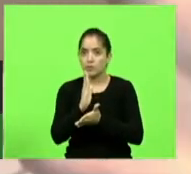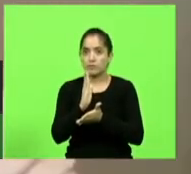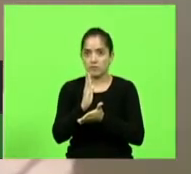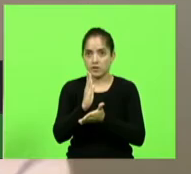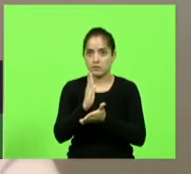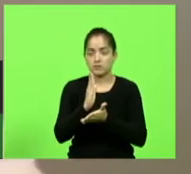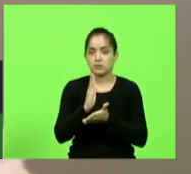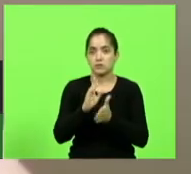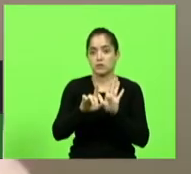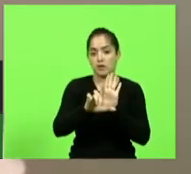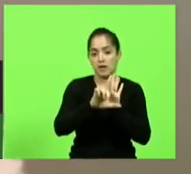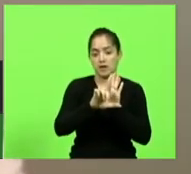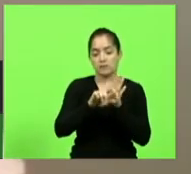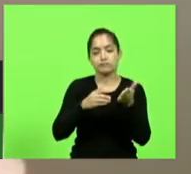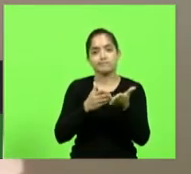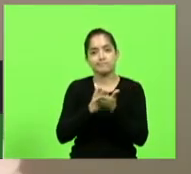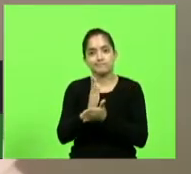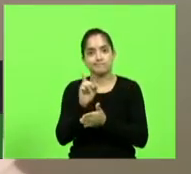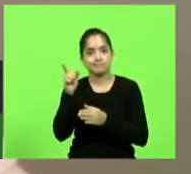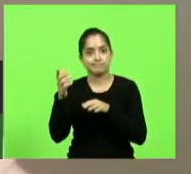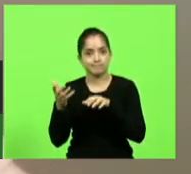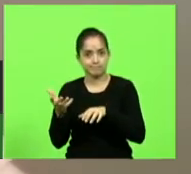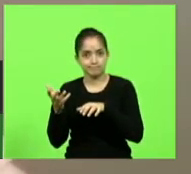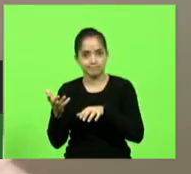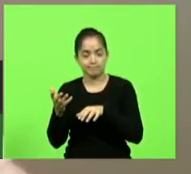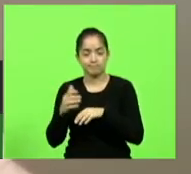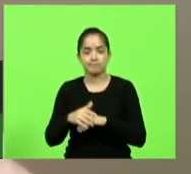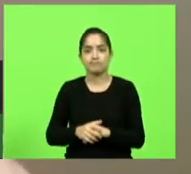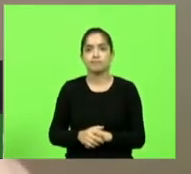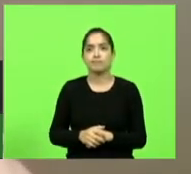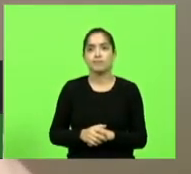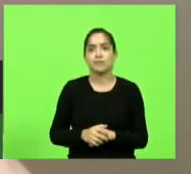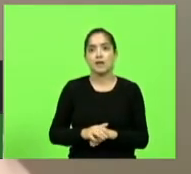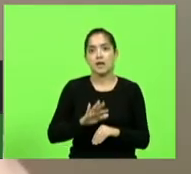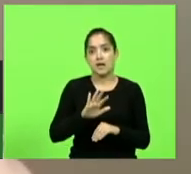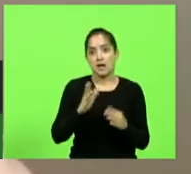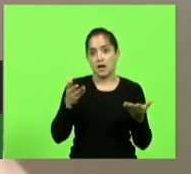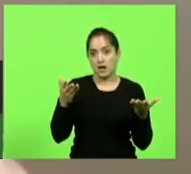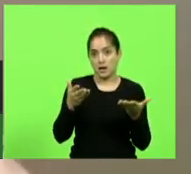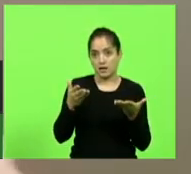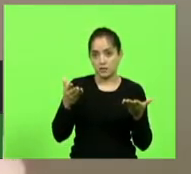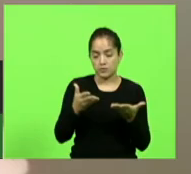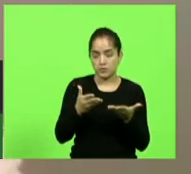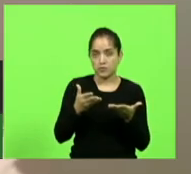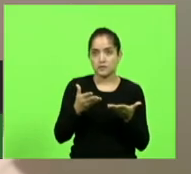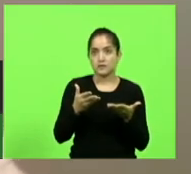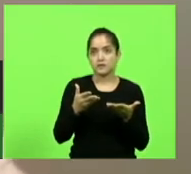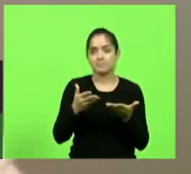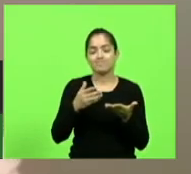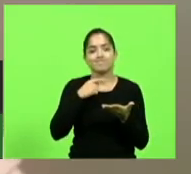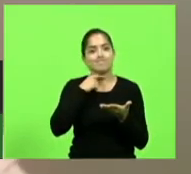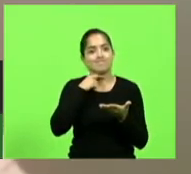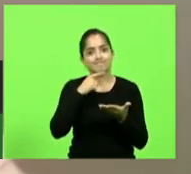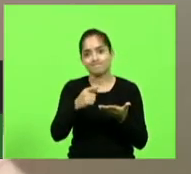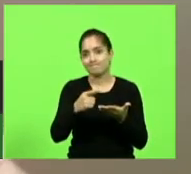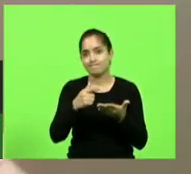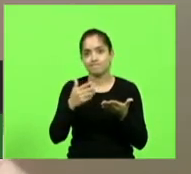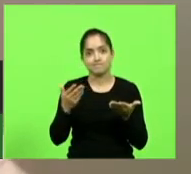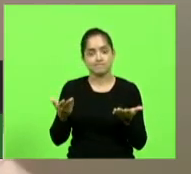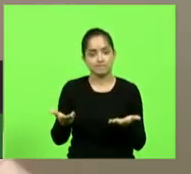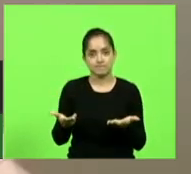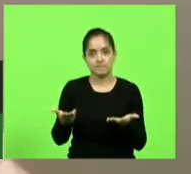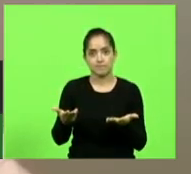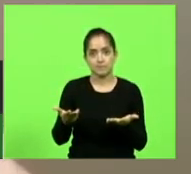grande lei aprovada no nosso Congresso Nacional e necessária para o setor. Agora, aqui a gente não vai conseguir fazer o que